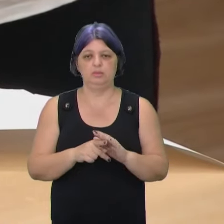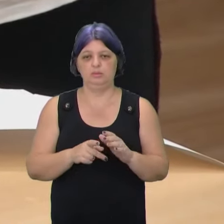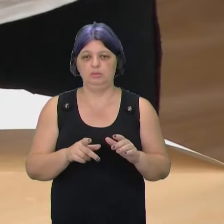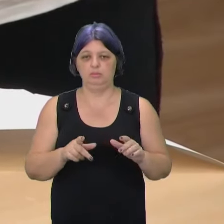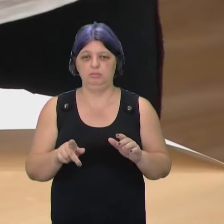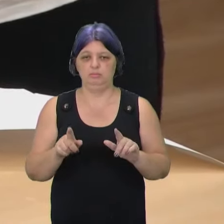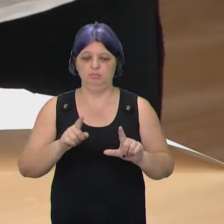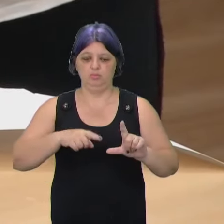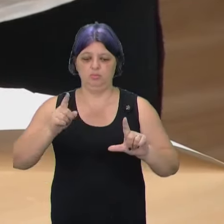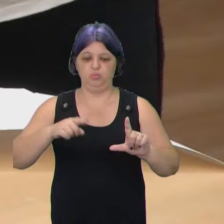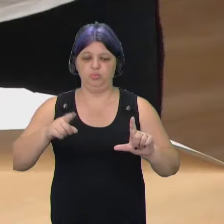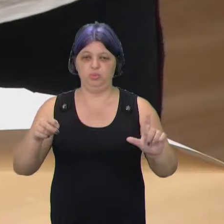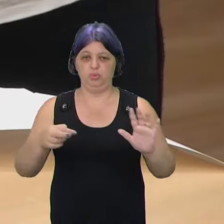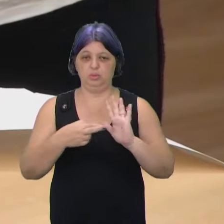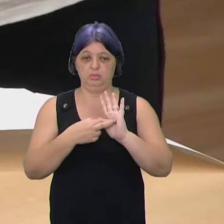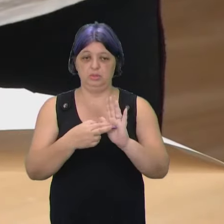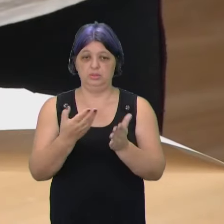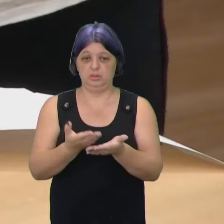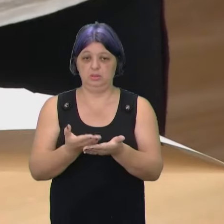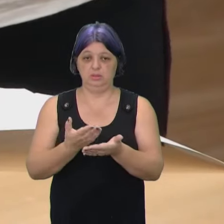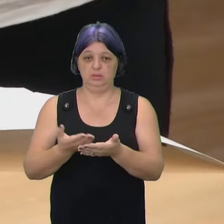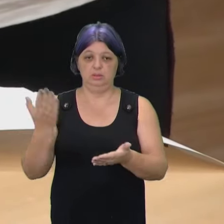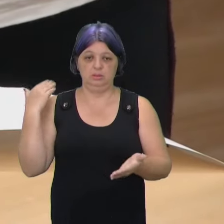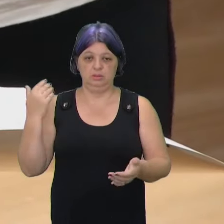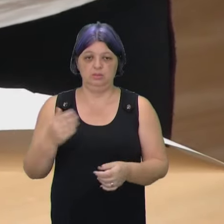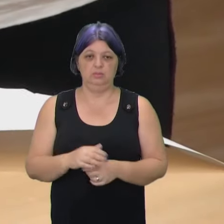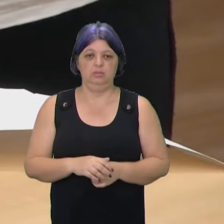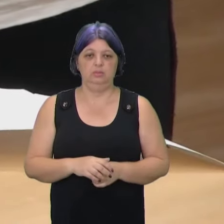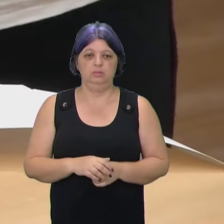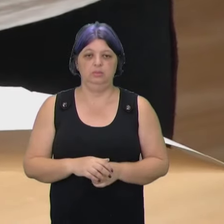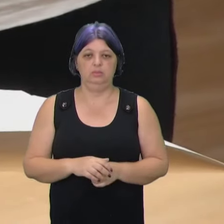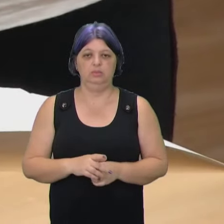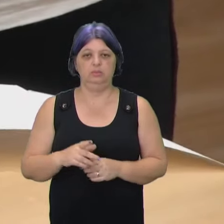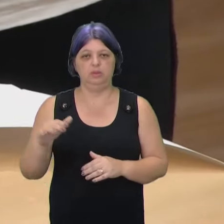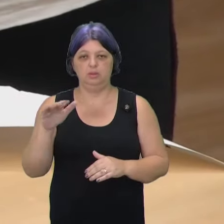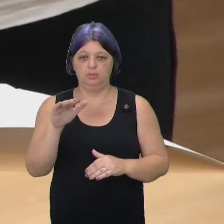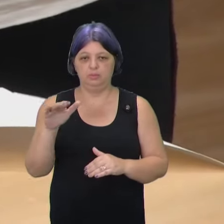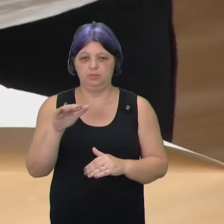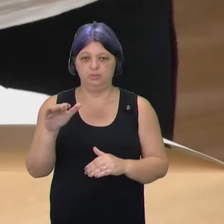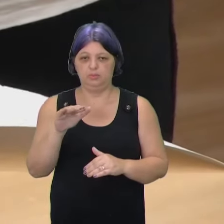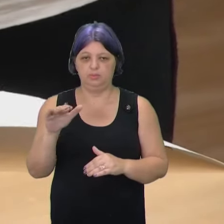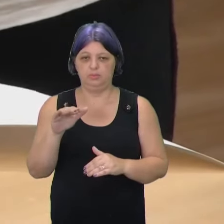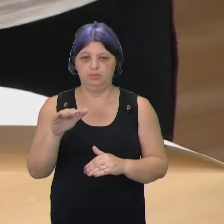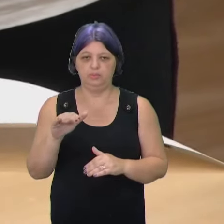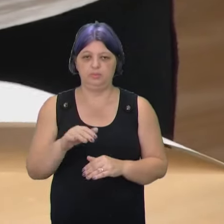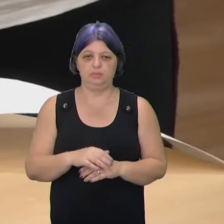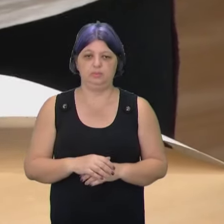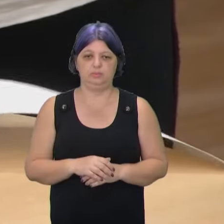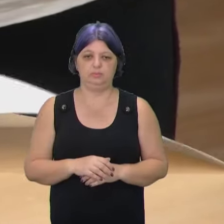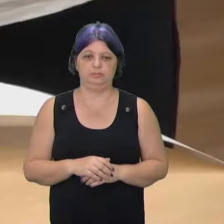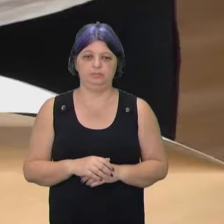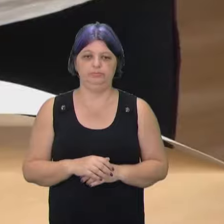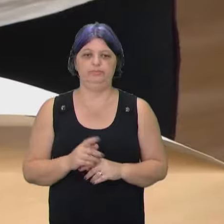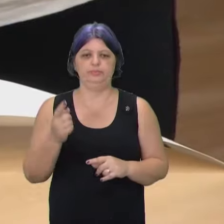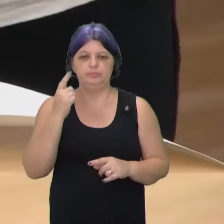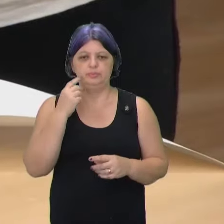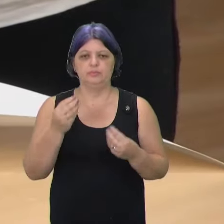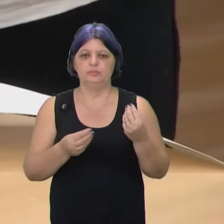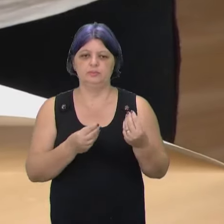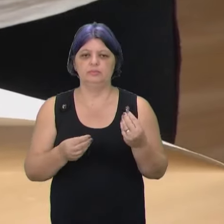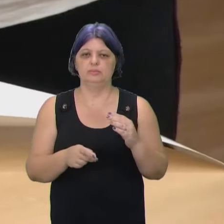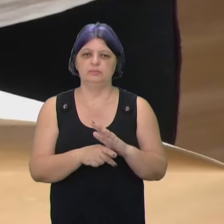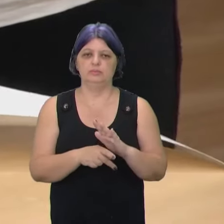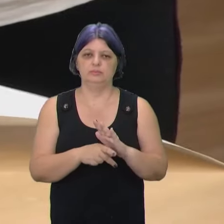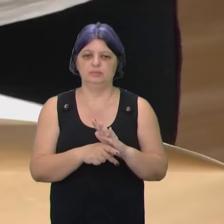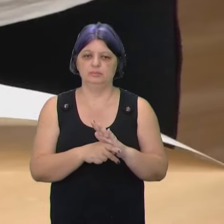representando a aula que passou. Então a nossa produtora vai fazer aqui um balanço, por favor, e a gente vai medindo, né? Hoje a gente